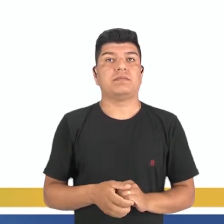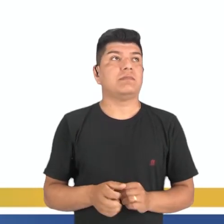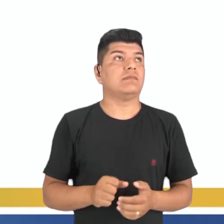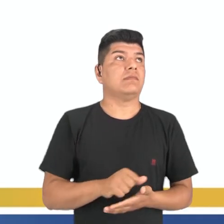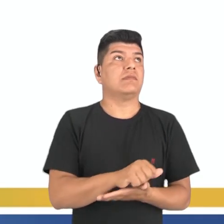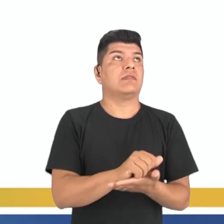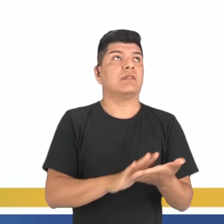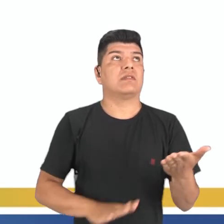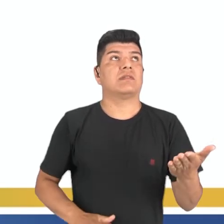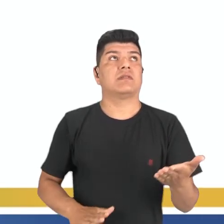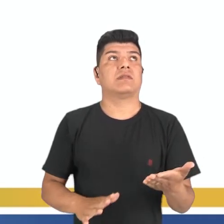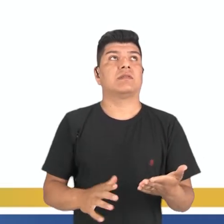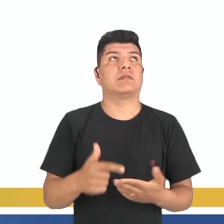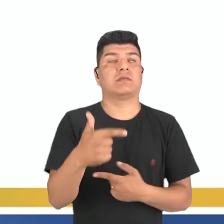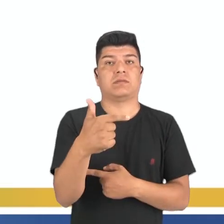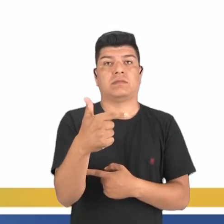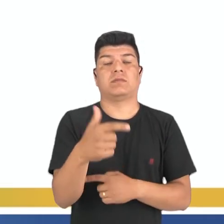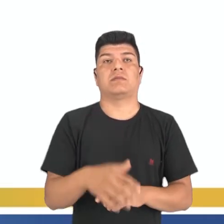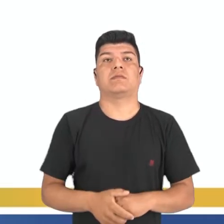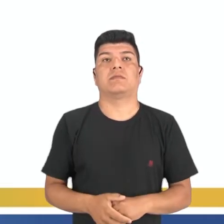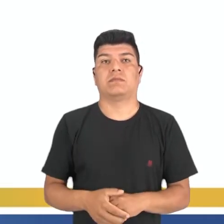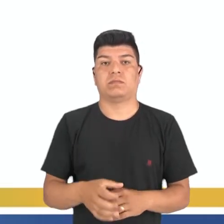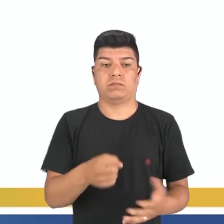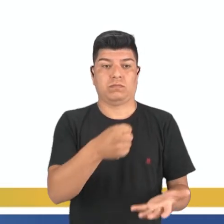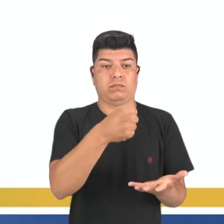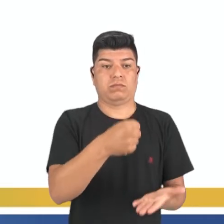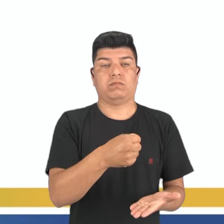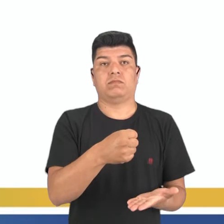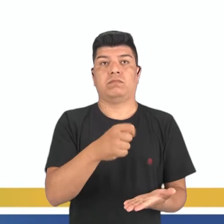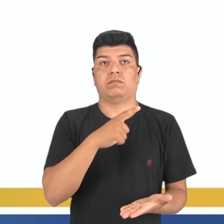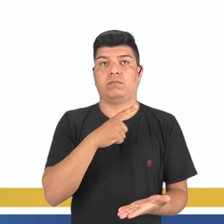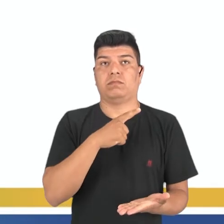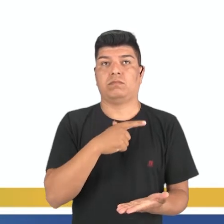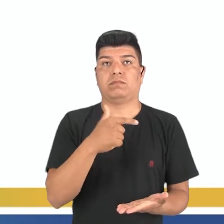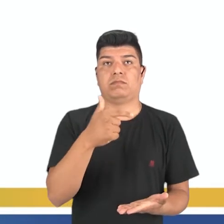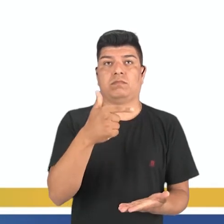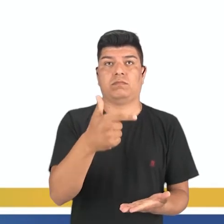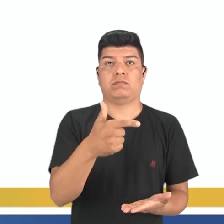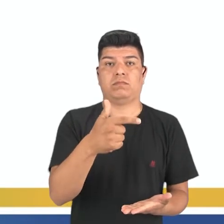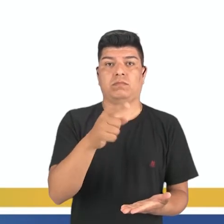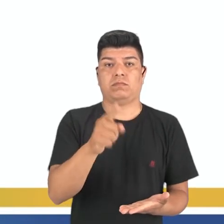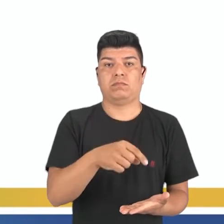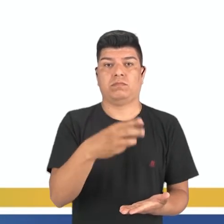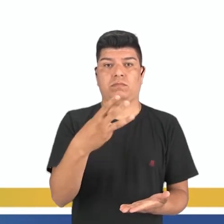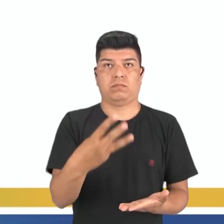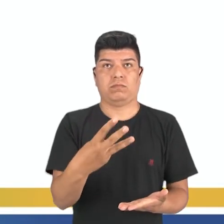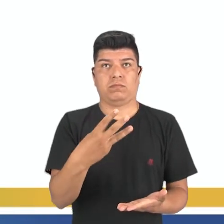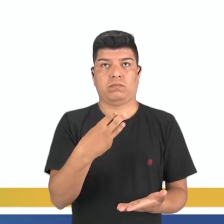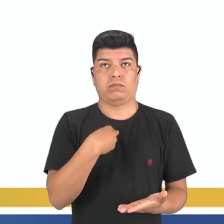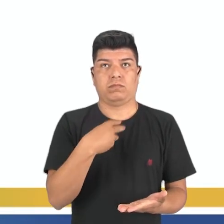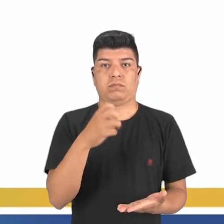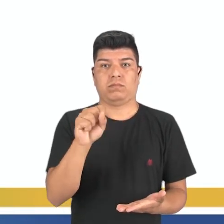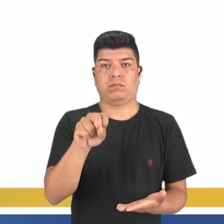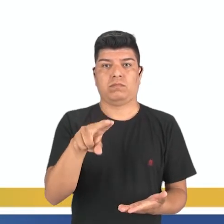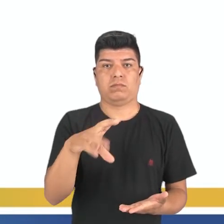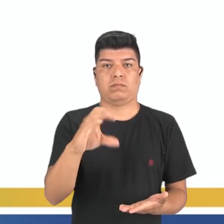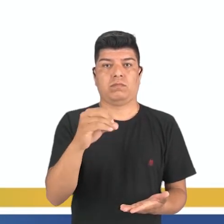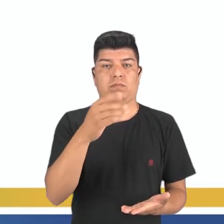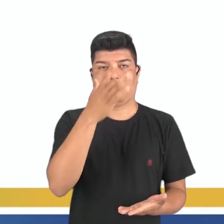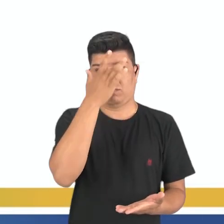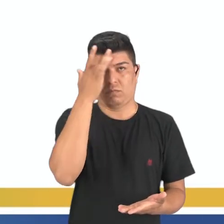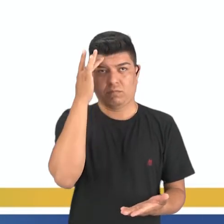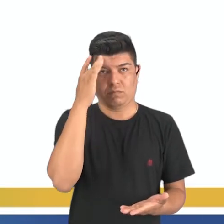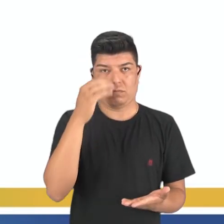Vamos para o exercício 2. Uma jarra está preenchida em 2/3 de sua capacidade total, com suco. Uma